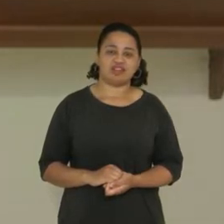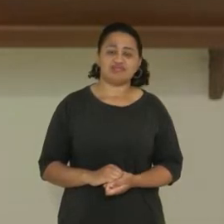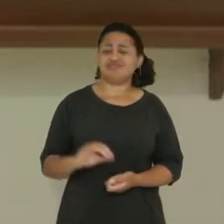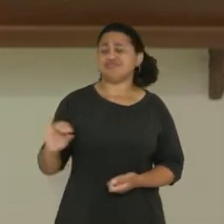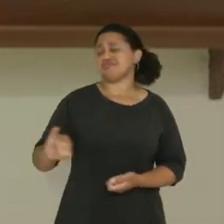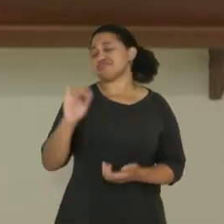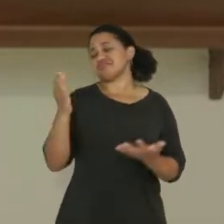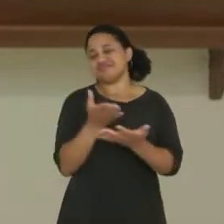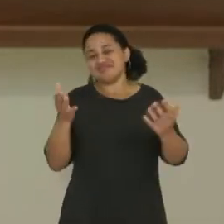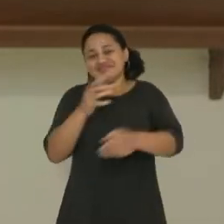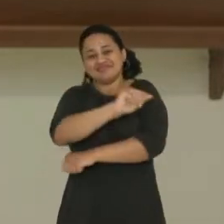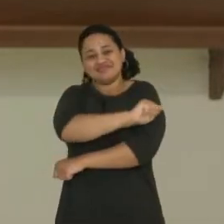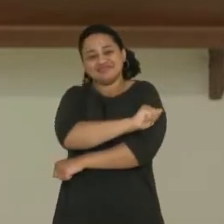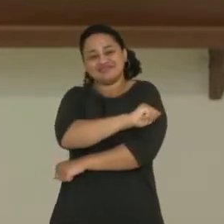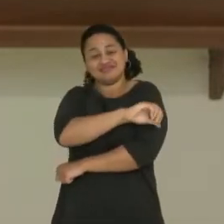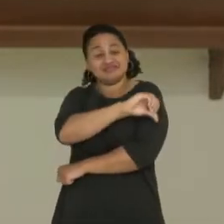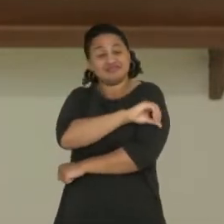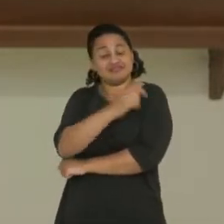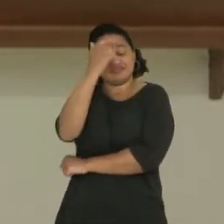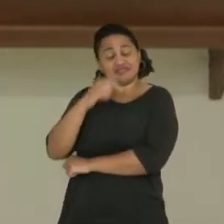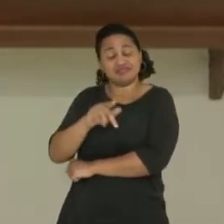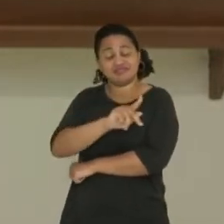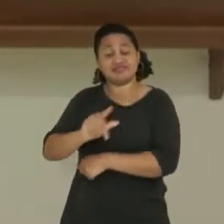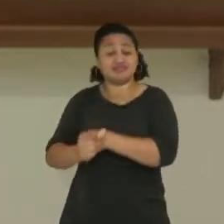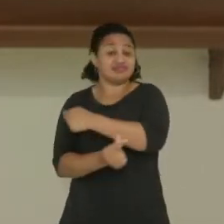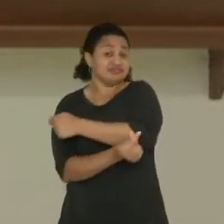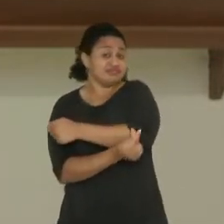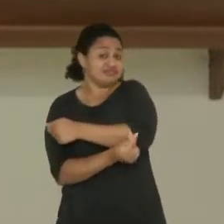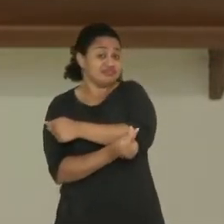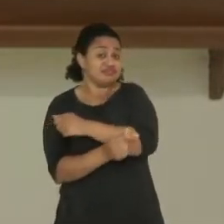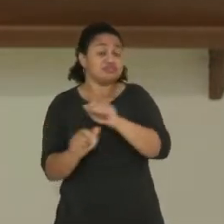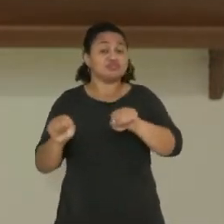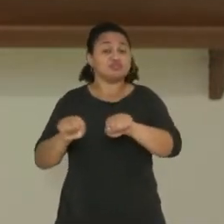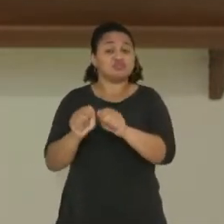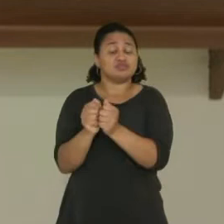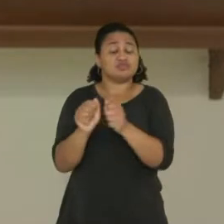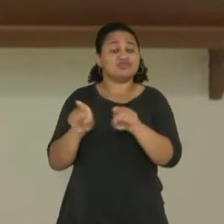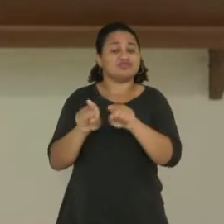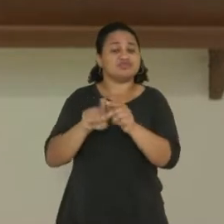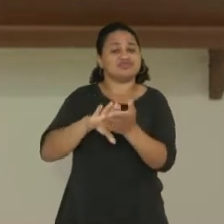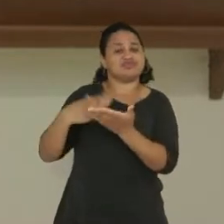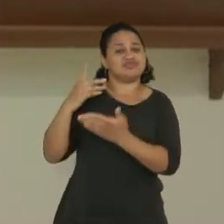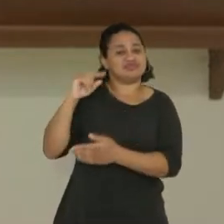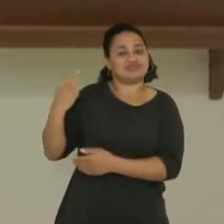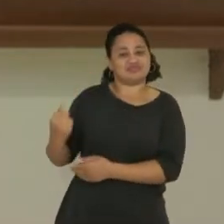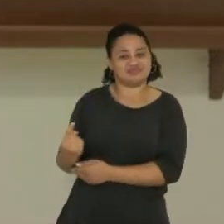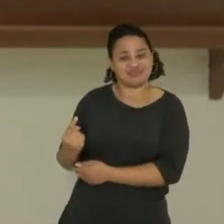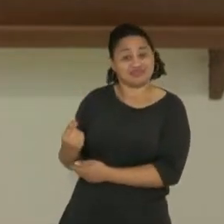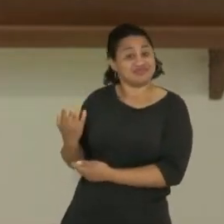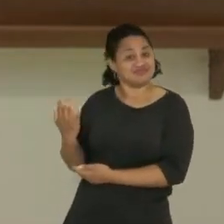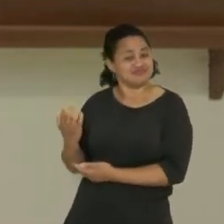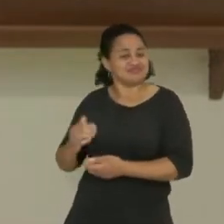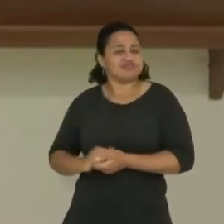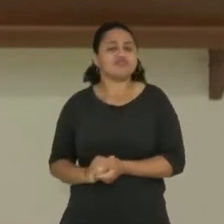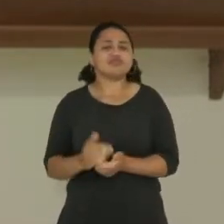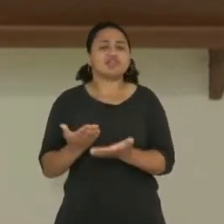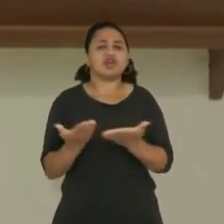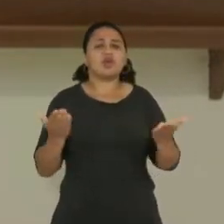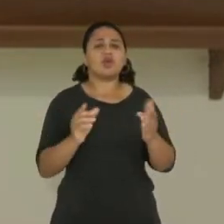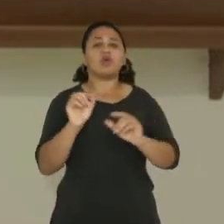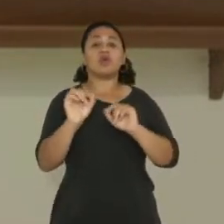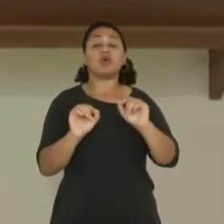Olá, estudantes do nono ano. Eu sou a professora Ariane Lopes. Conosco a nossa intérprete, Jéssica. E na aula de hoje vamos falar